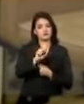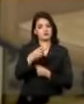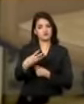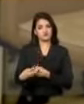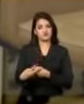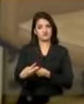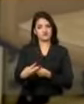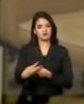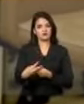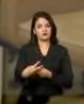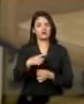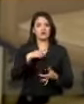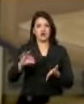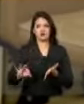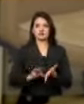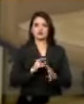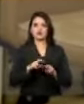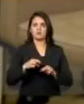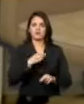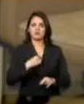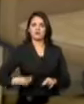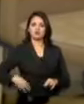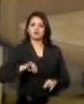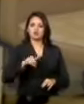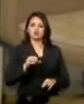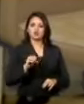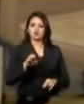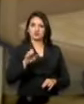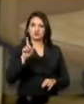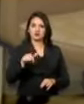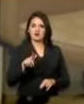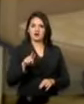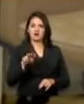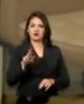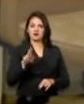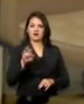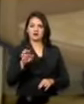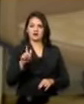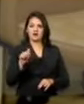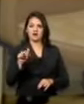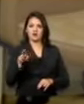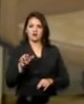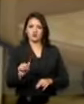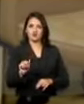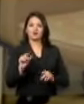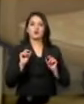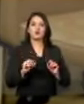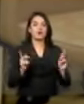assinado pelo então ministro José Gregório: garantir a impossibilidade de, antes do trânsito